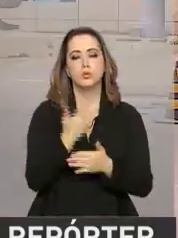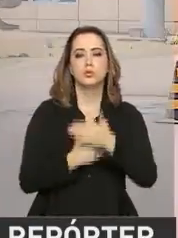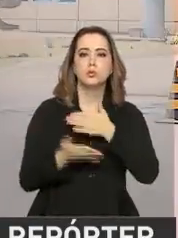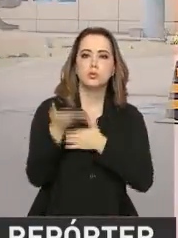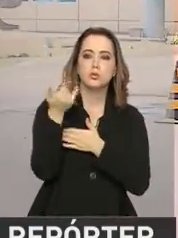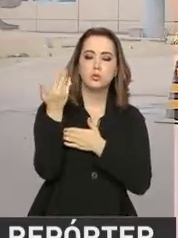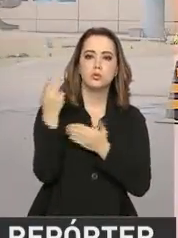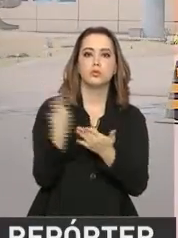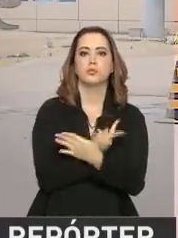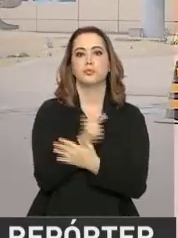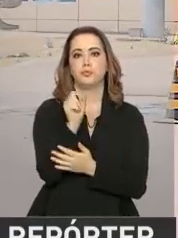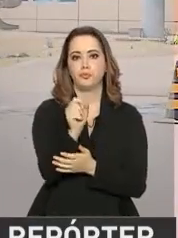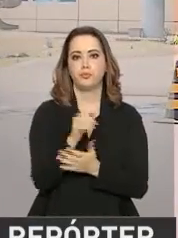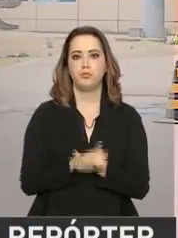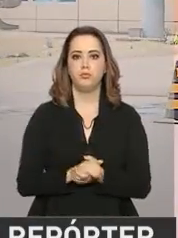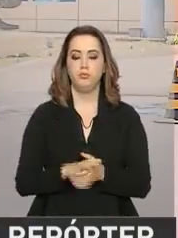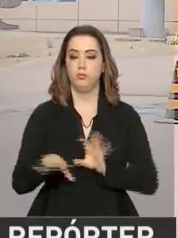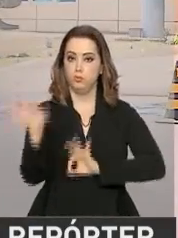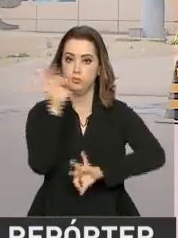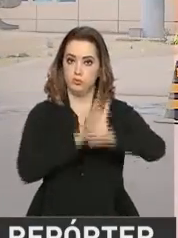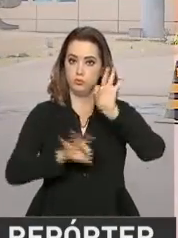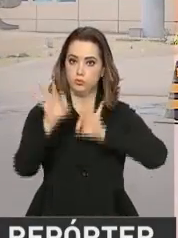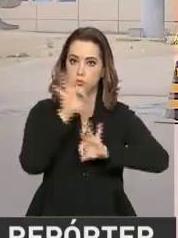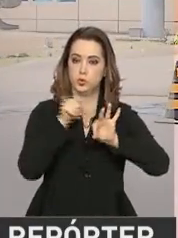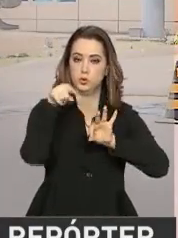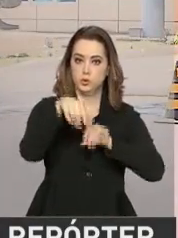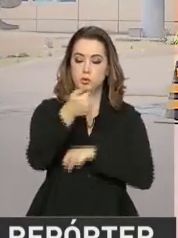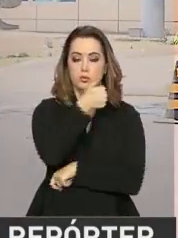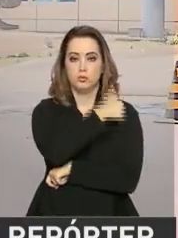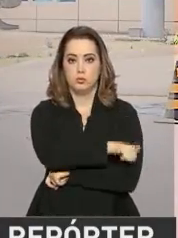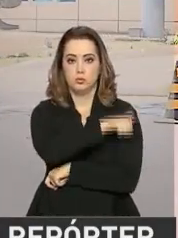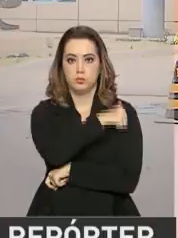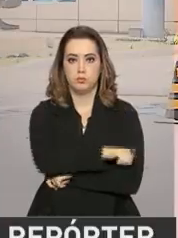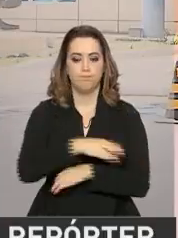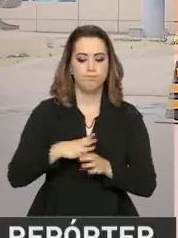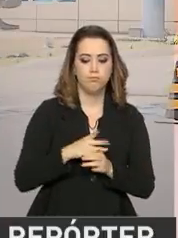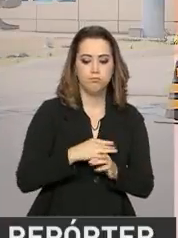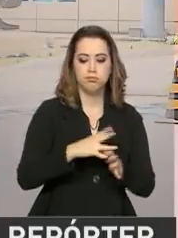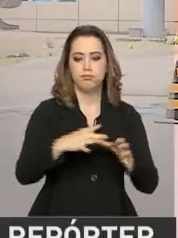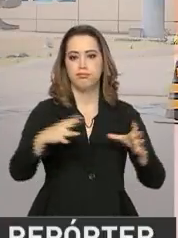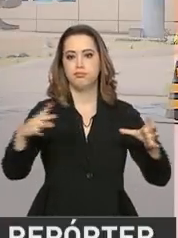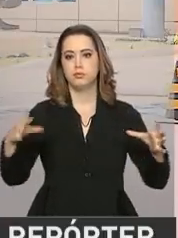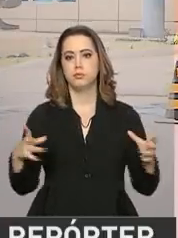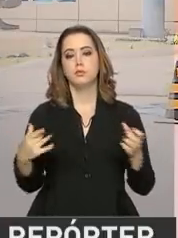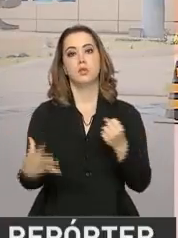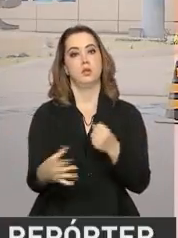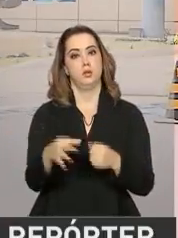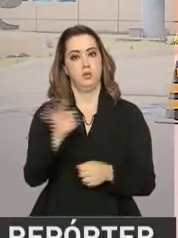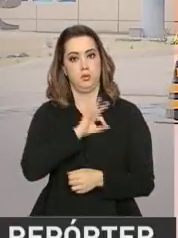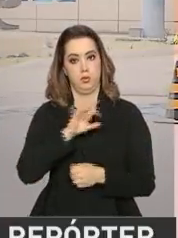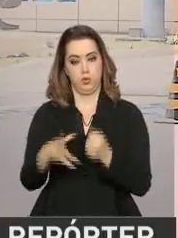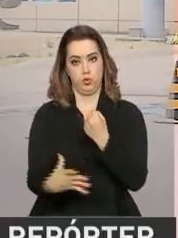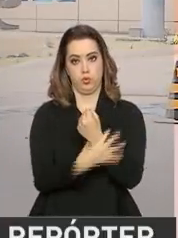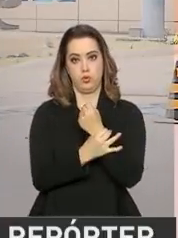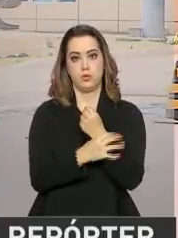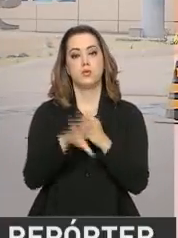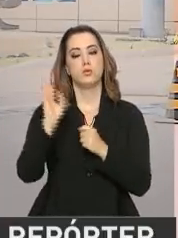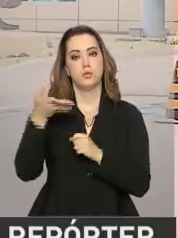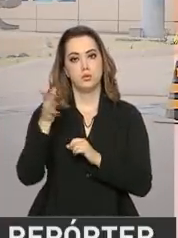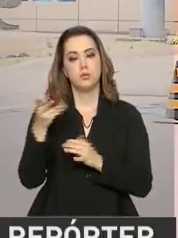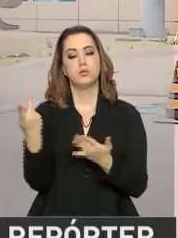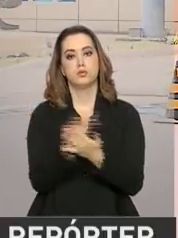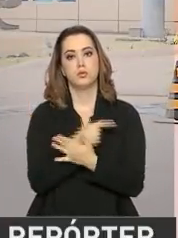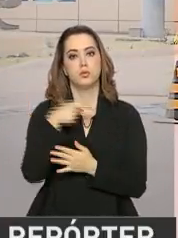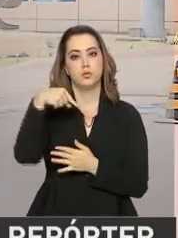do Mundo o esquema de segurança para olimpíada do Rio de Janeiro é a maior operação já feita no Brasil mais de 20